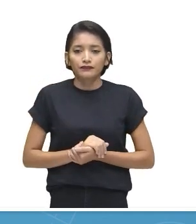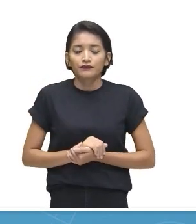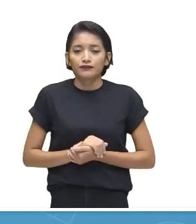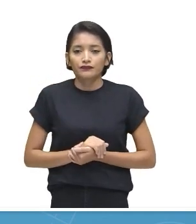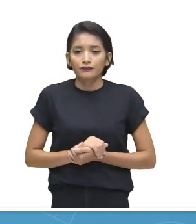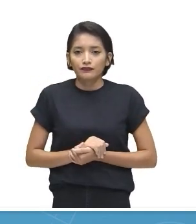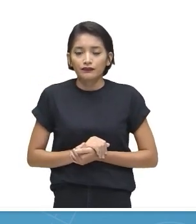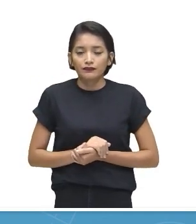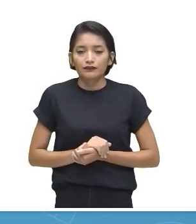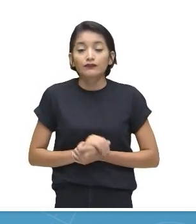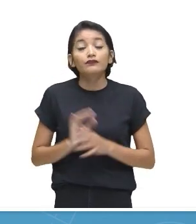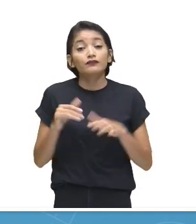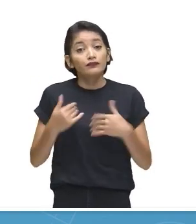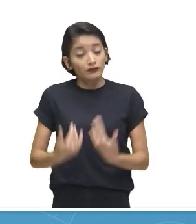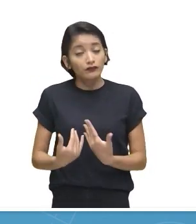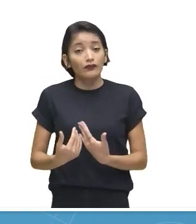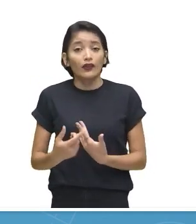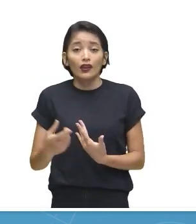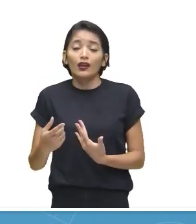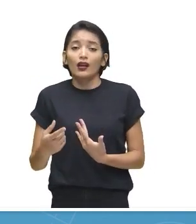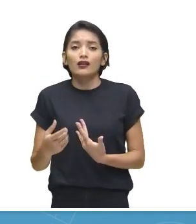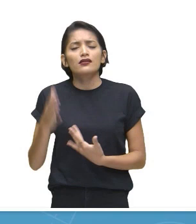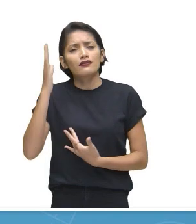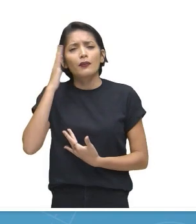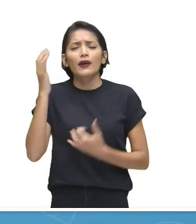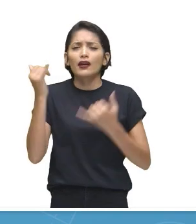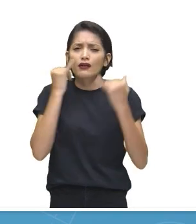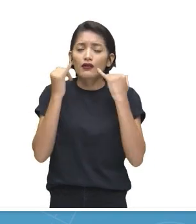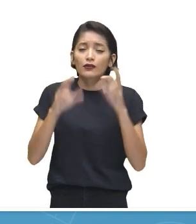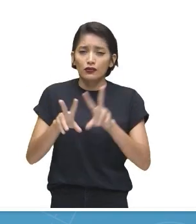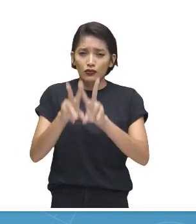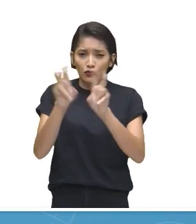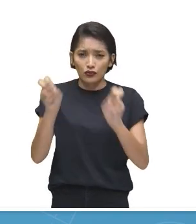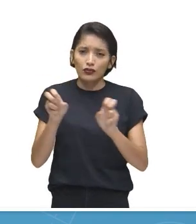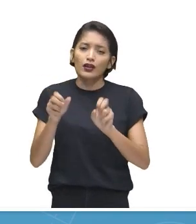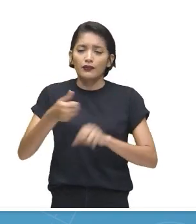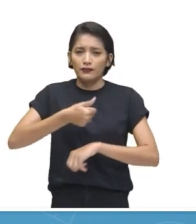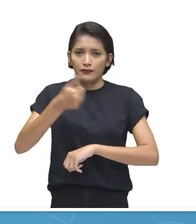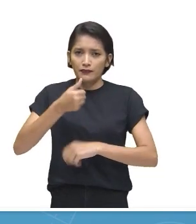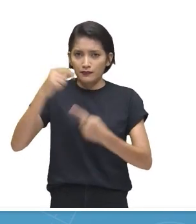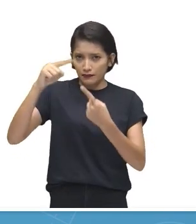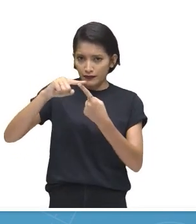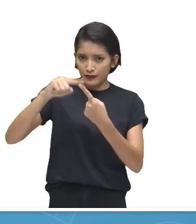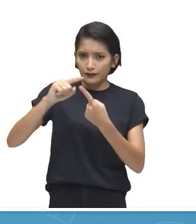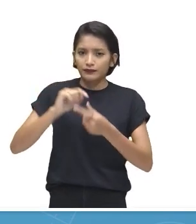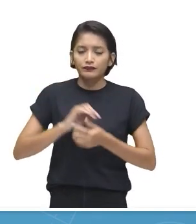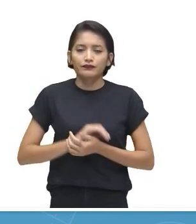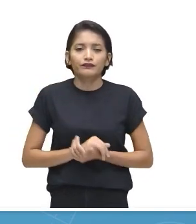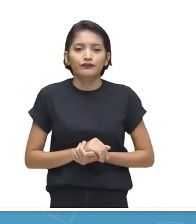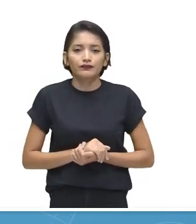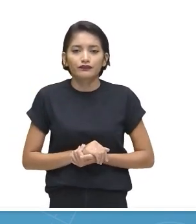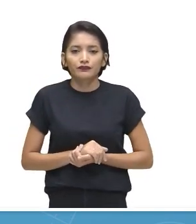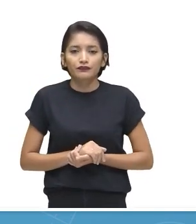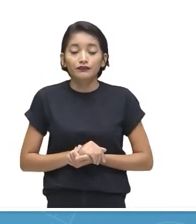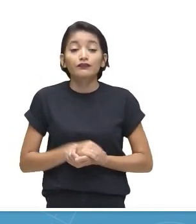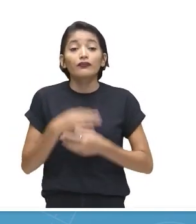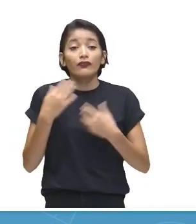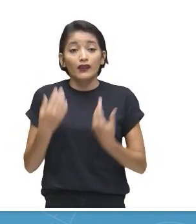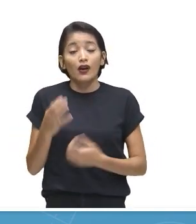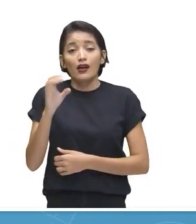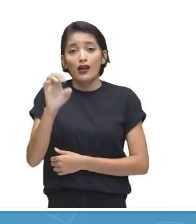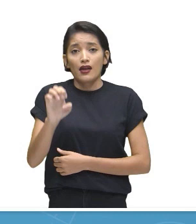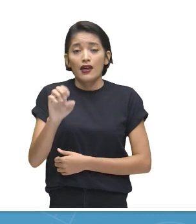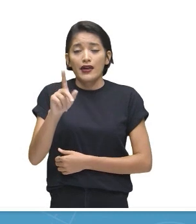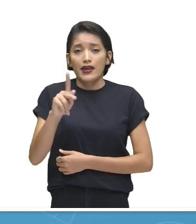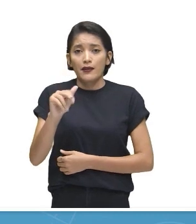Certo? Então, vamos ver mais informações aí sobre a epiderme na nossa próxima imagem. A epiderme,